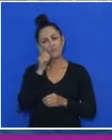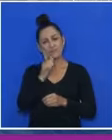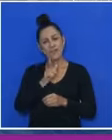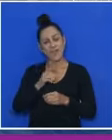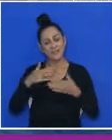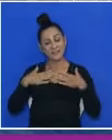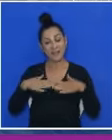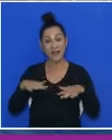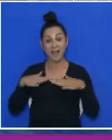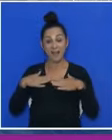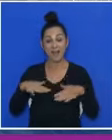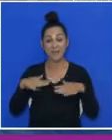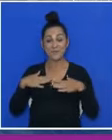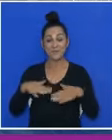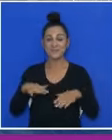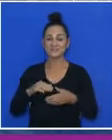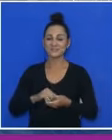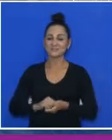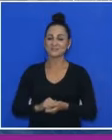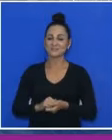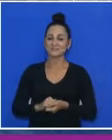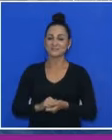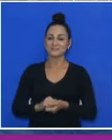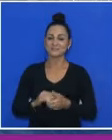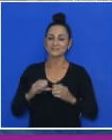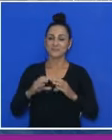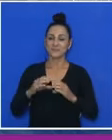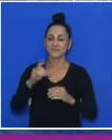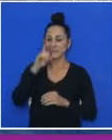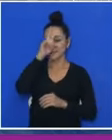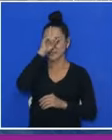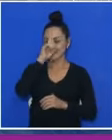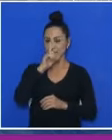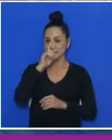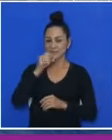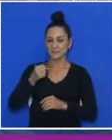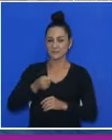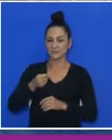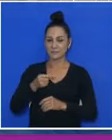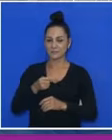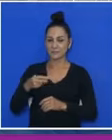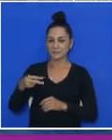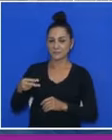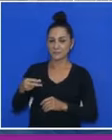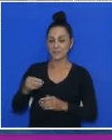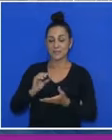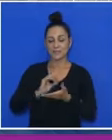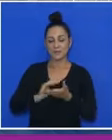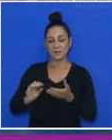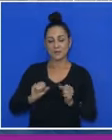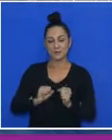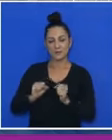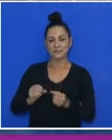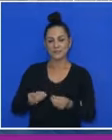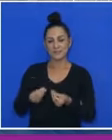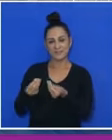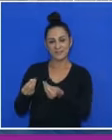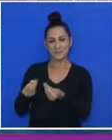chances, calma. Bola amarela, número 12. Amarela, 12. Este prêmio pode sair para você